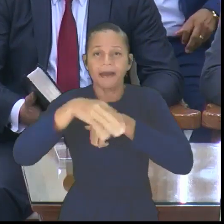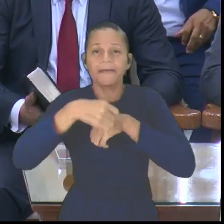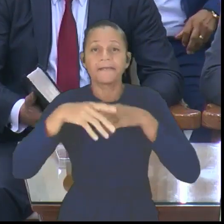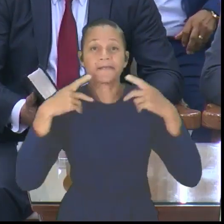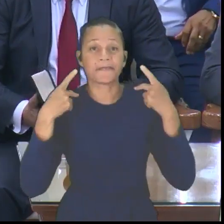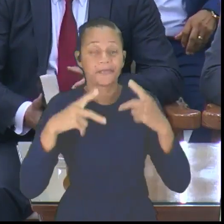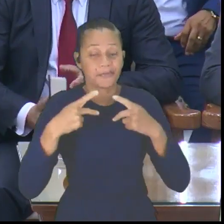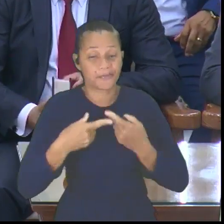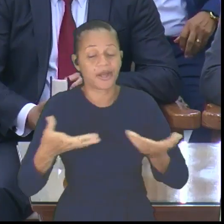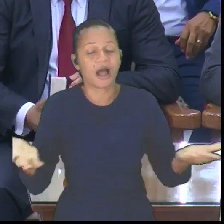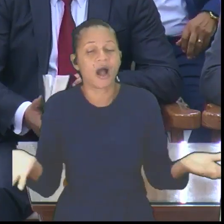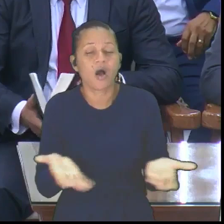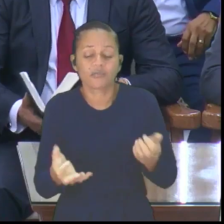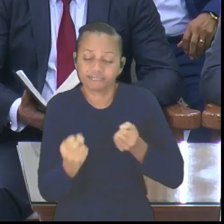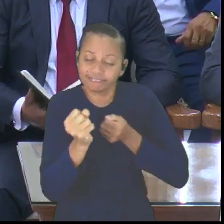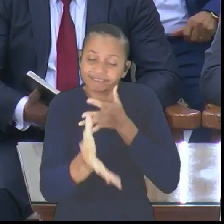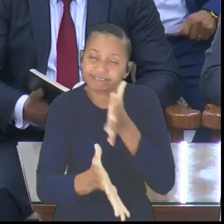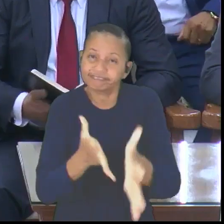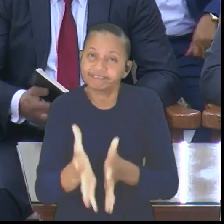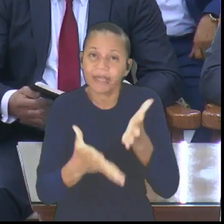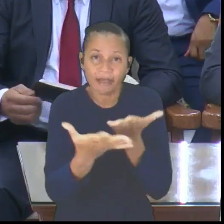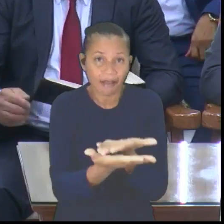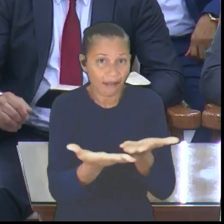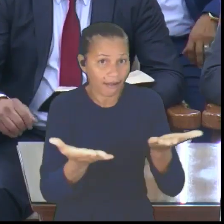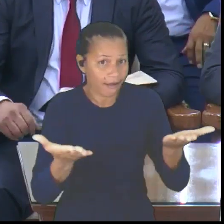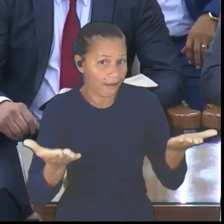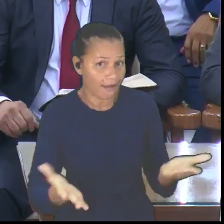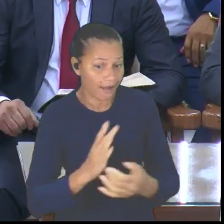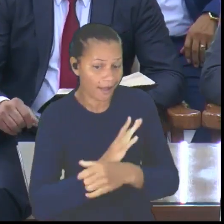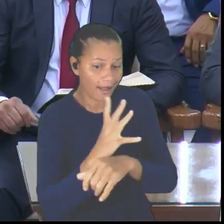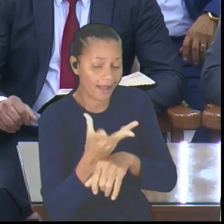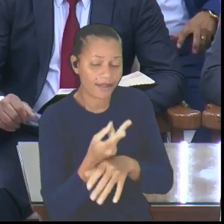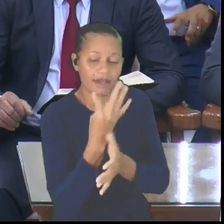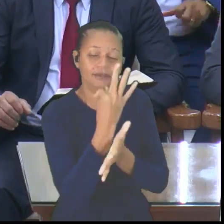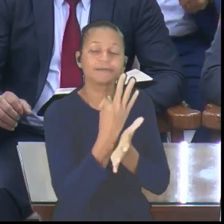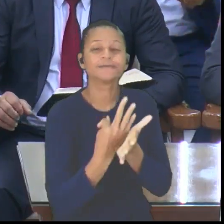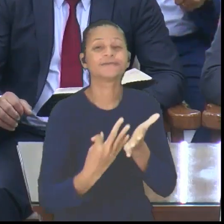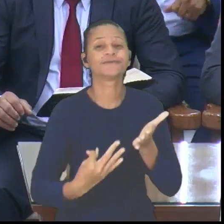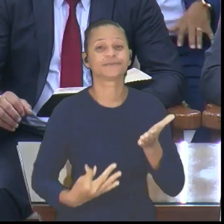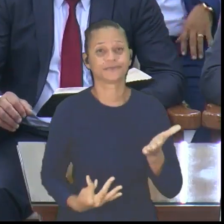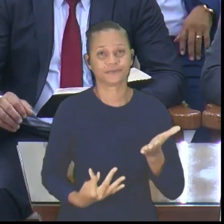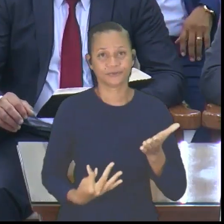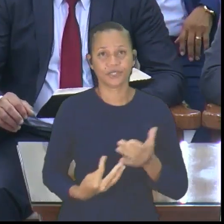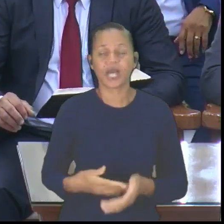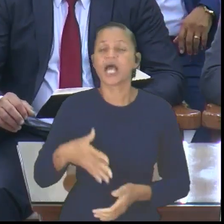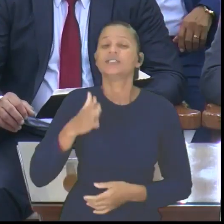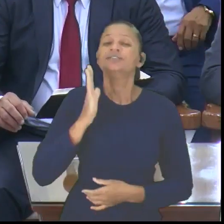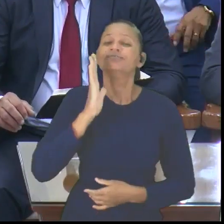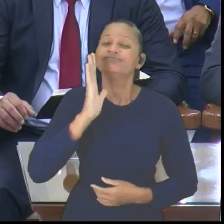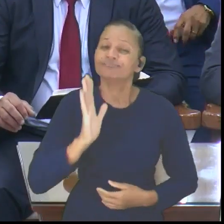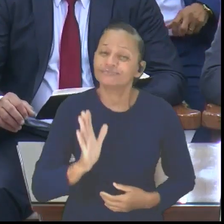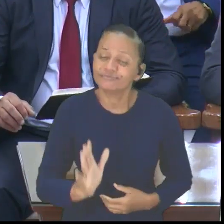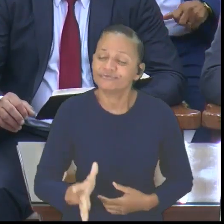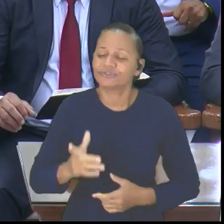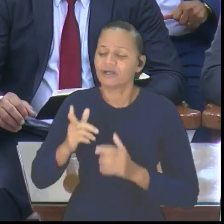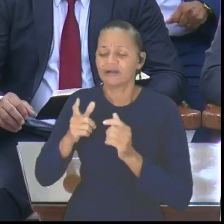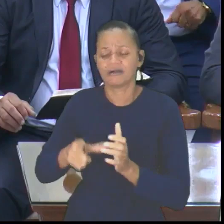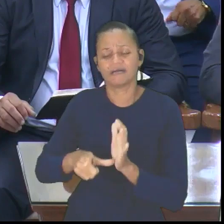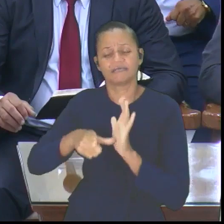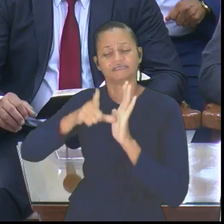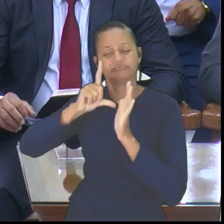compartilhar com a igreja esta noite e um texto que já